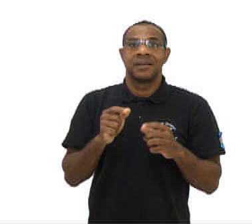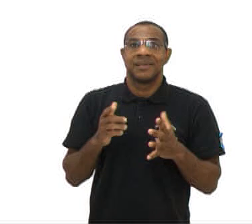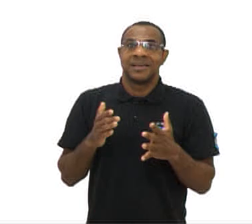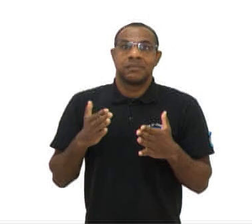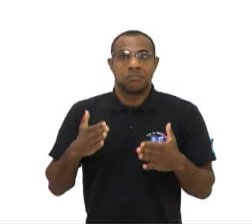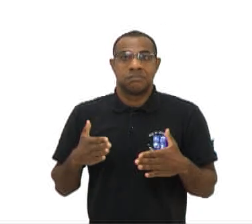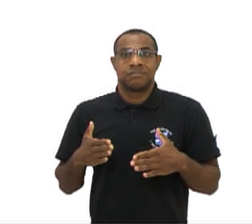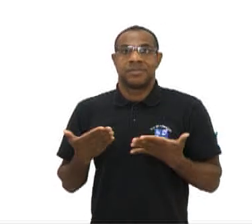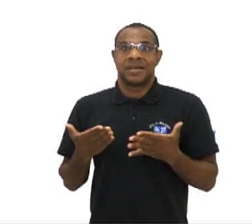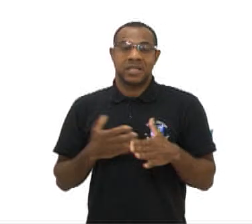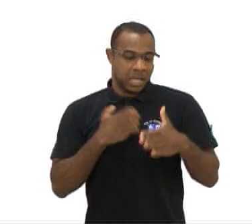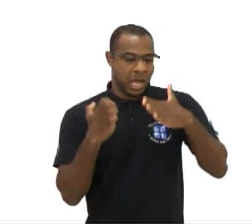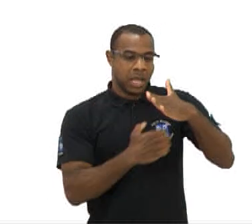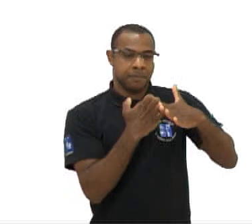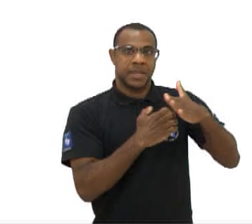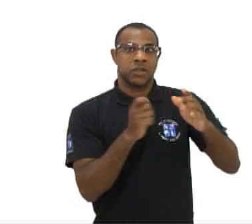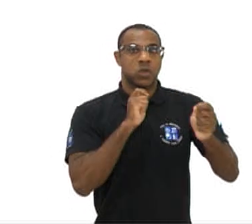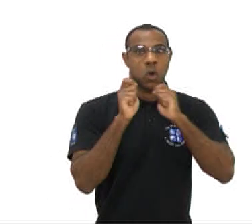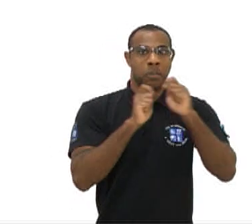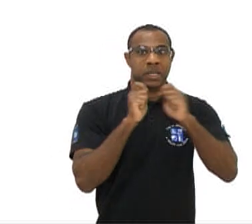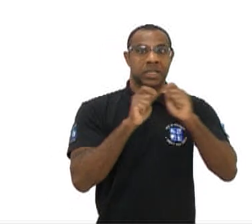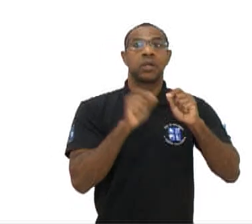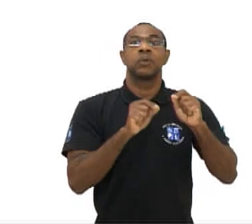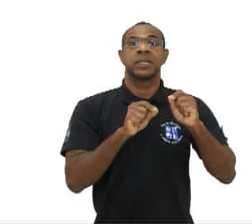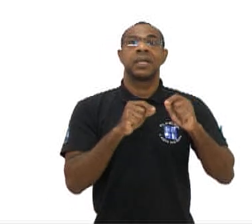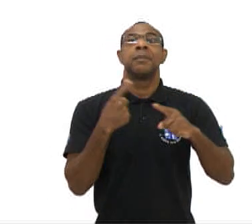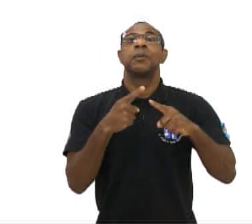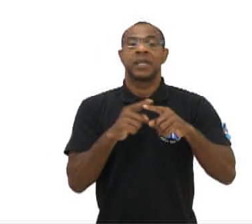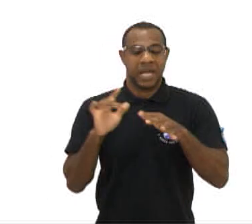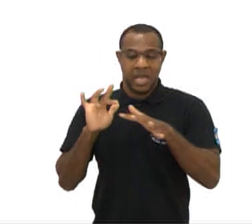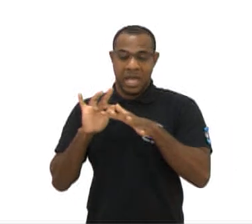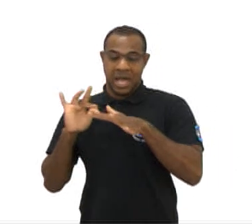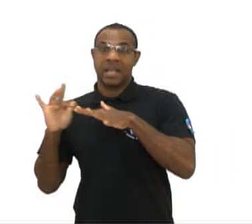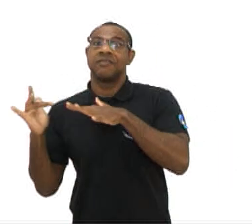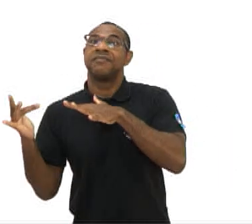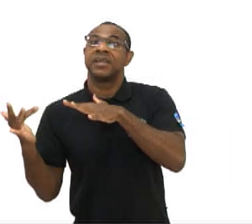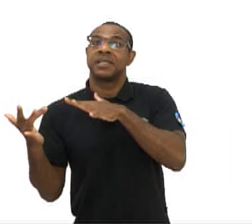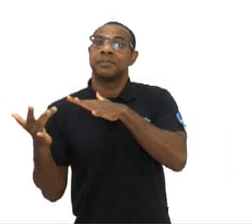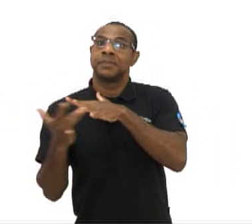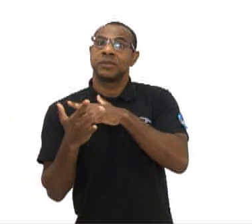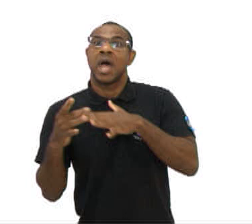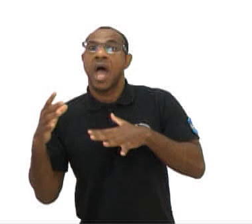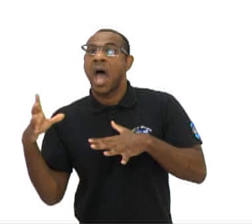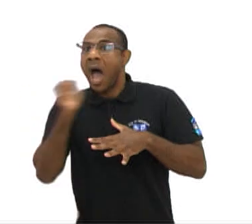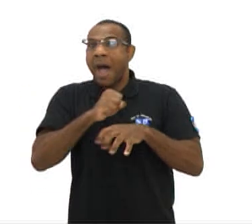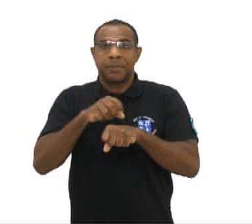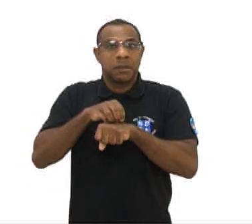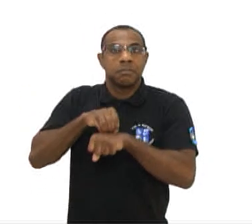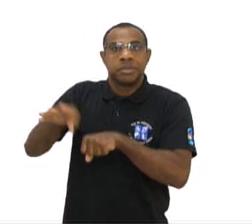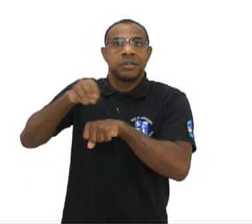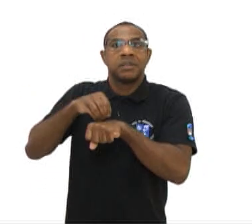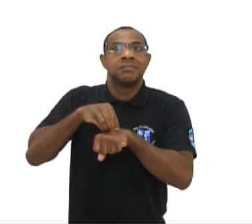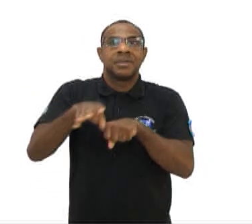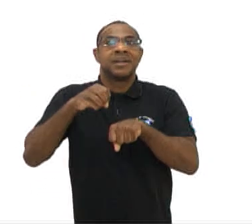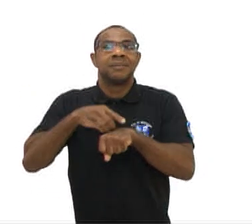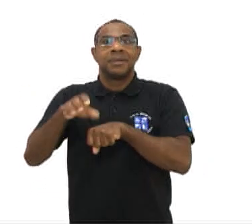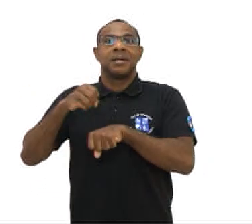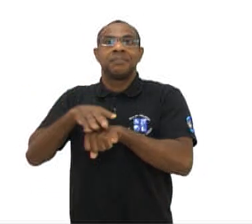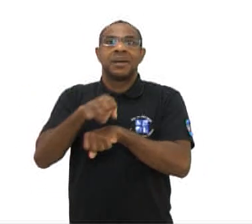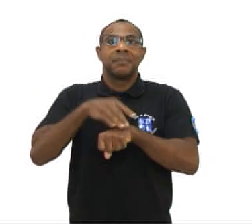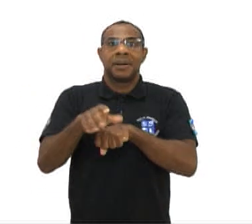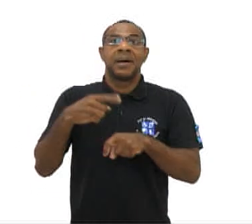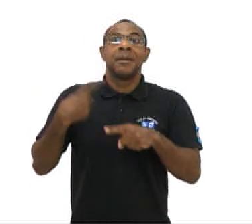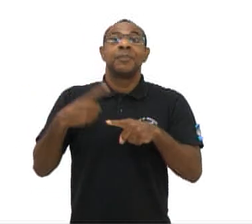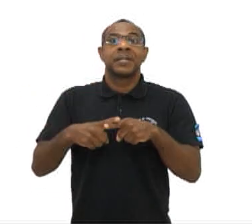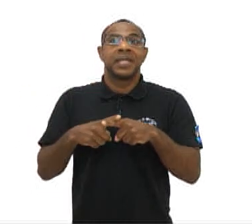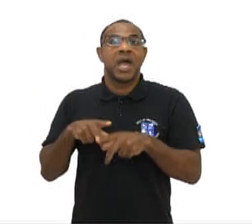donos de empresas de comunicação, porque as fake news abalavam a já desgastada confiança